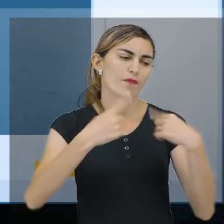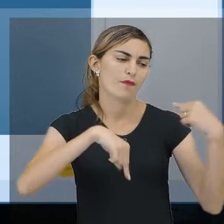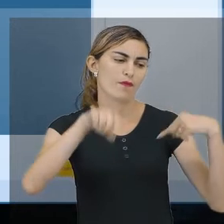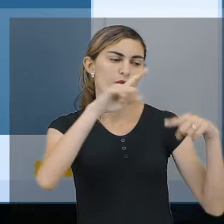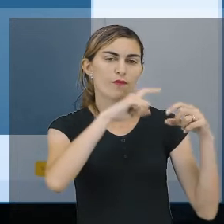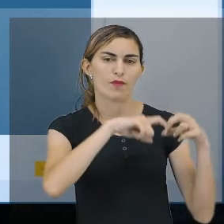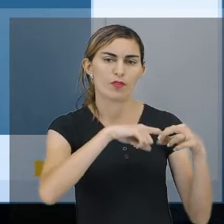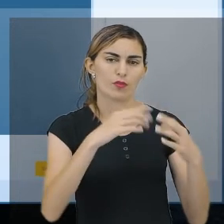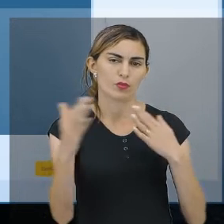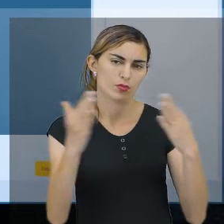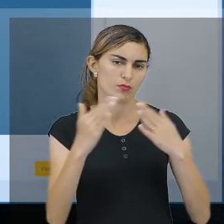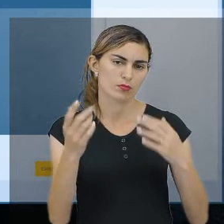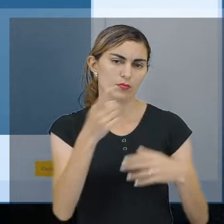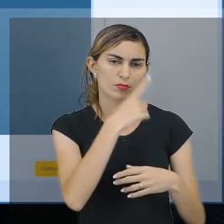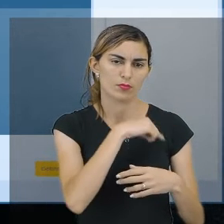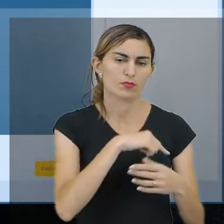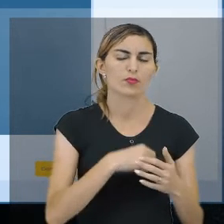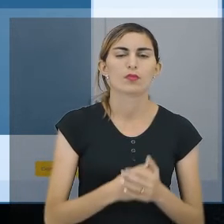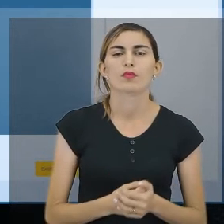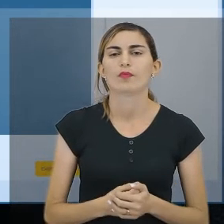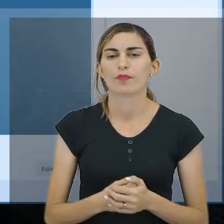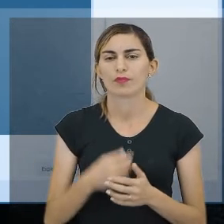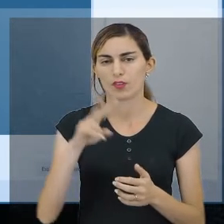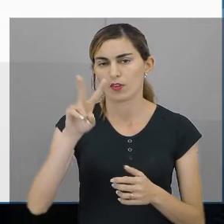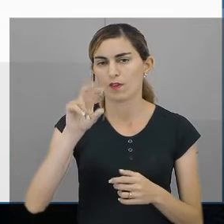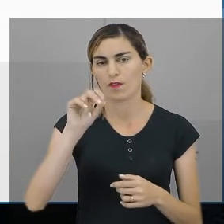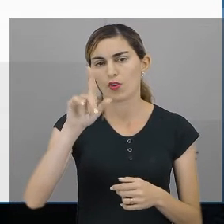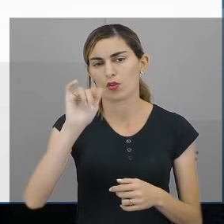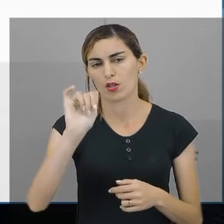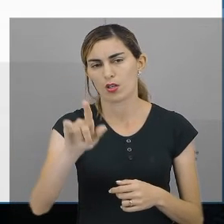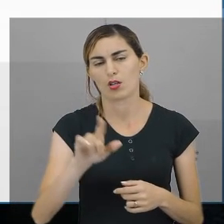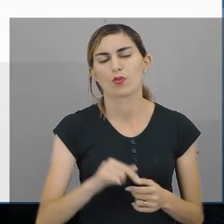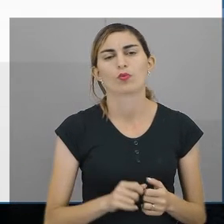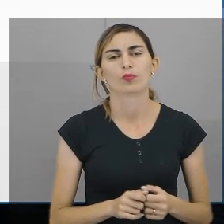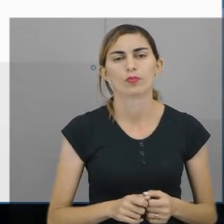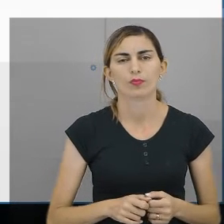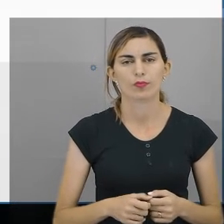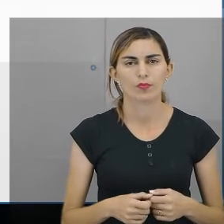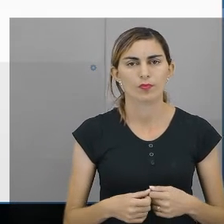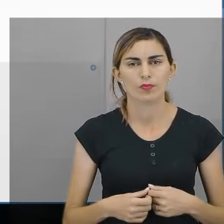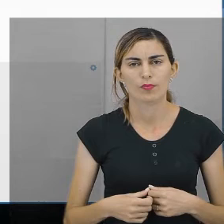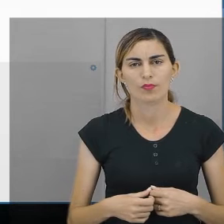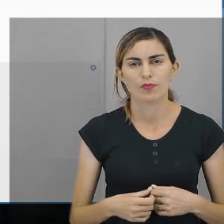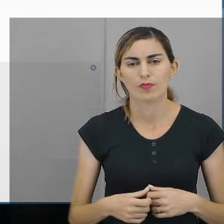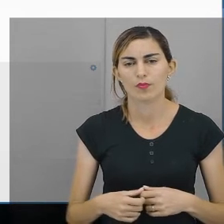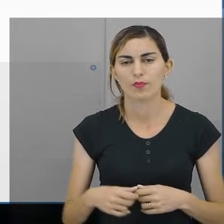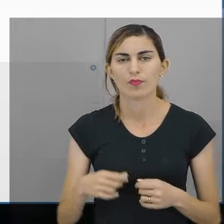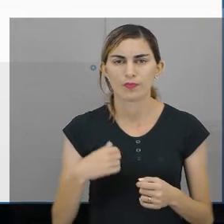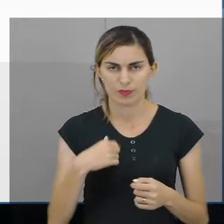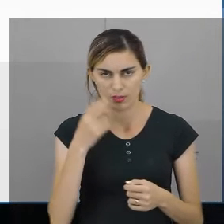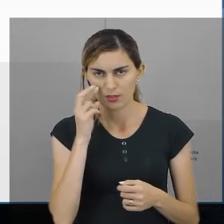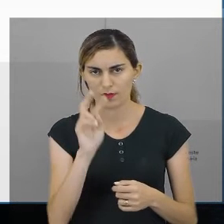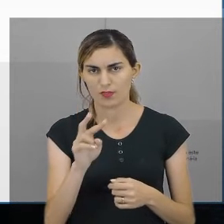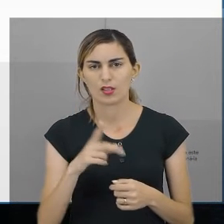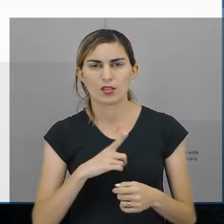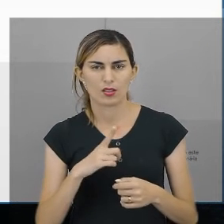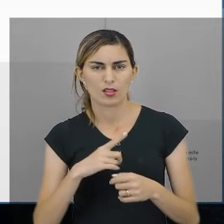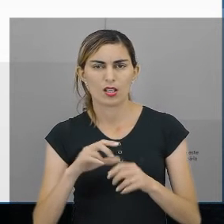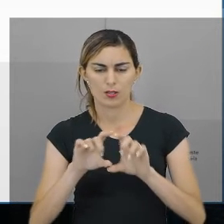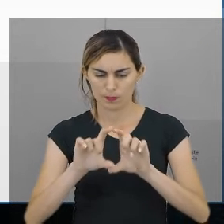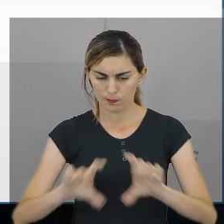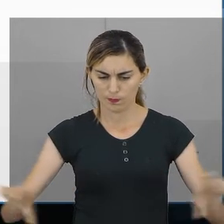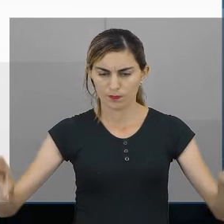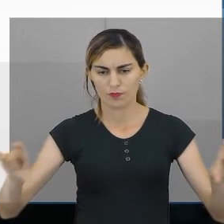exemplo do Portugal Studio, o vogal, que a gente usou agora há pouco. Nele, tem uma grande expressão